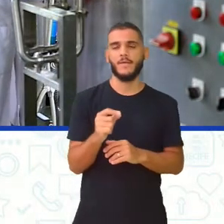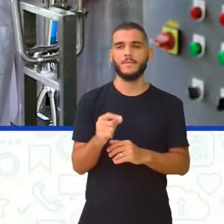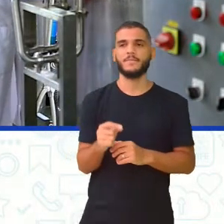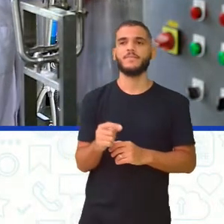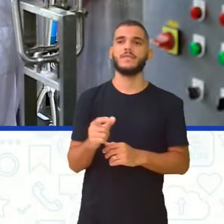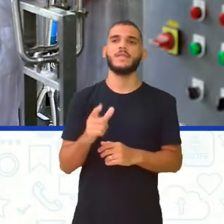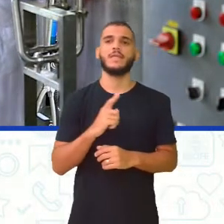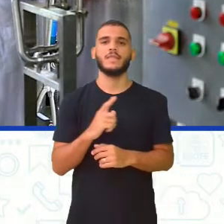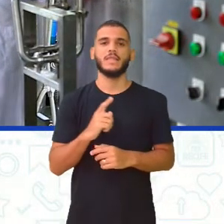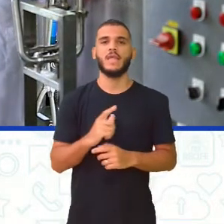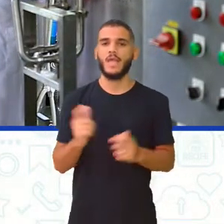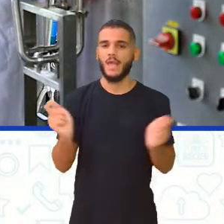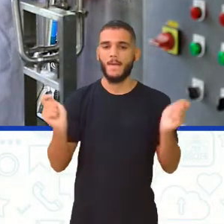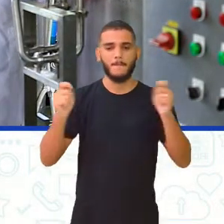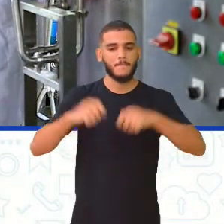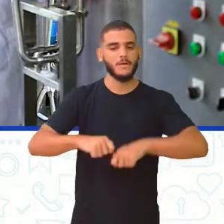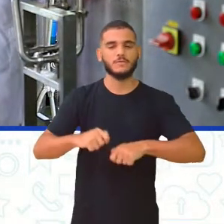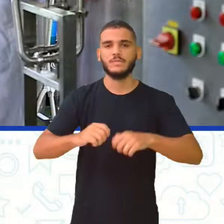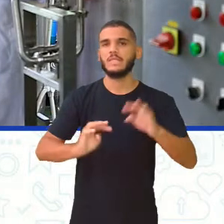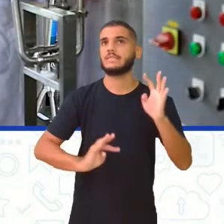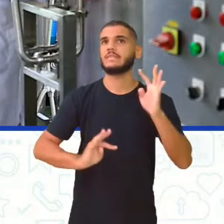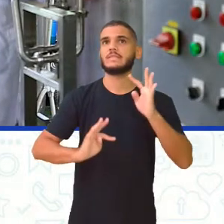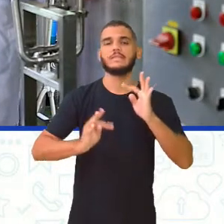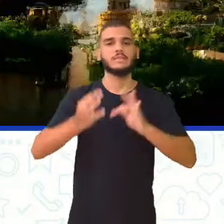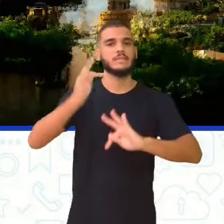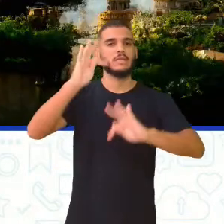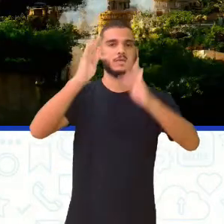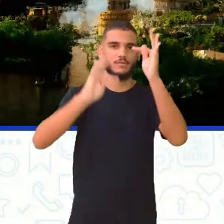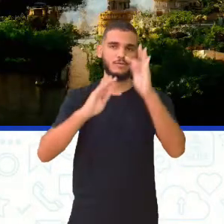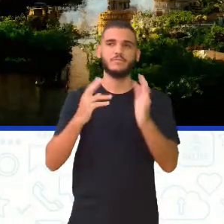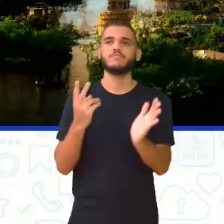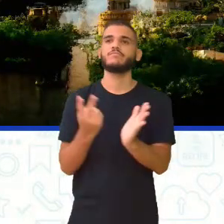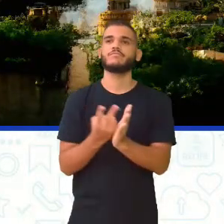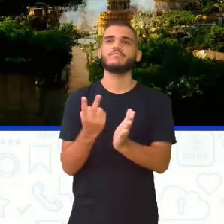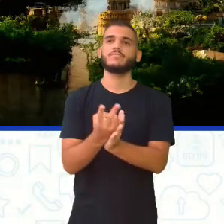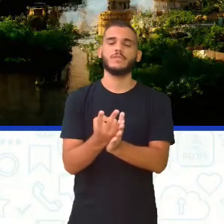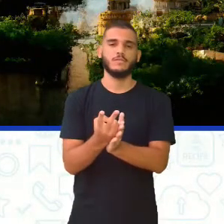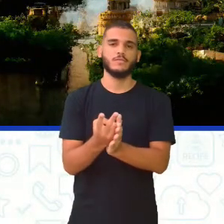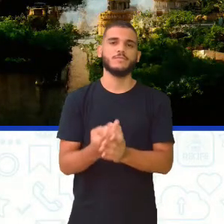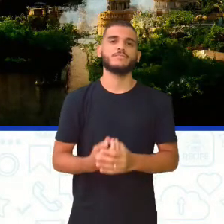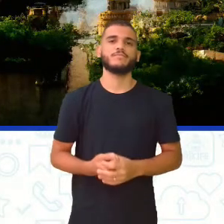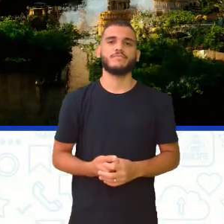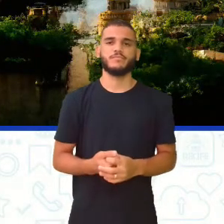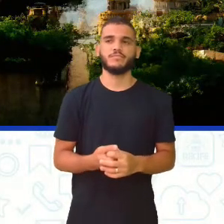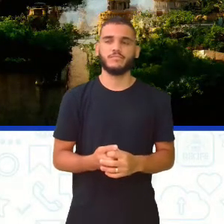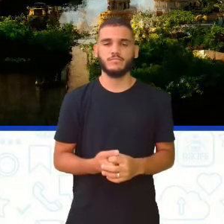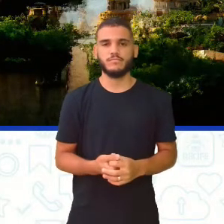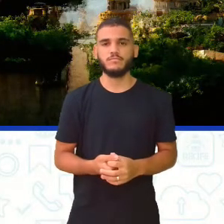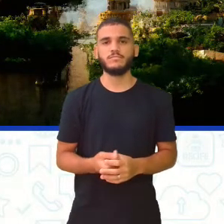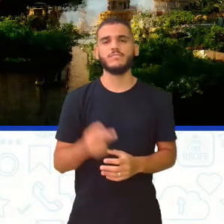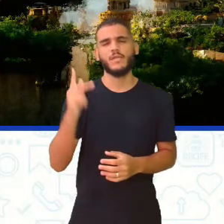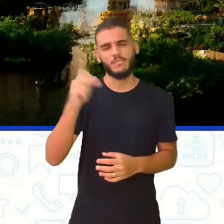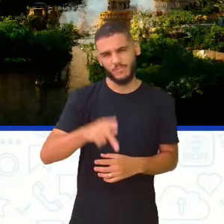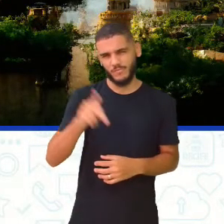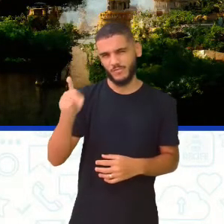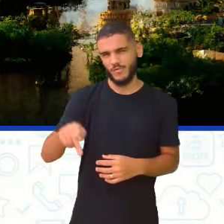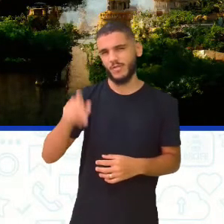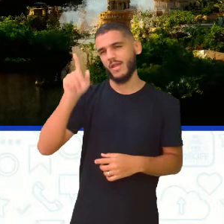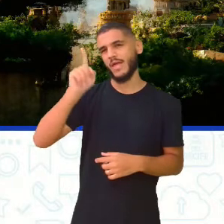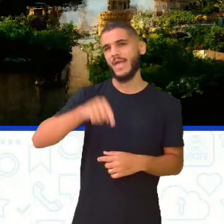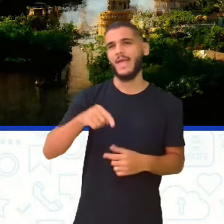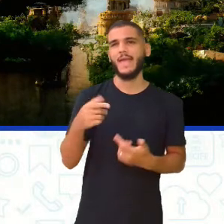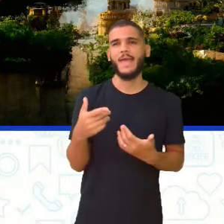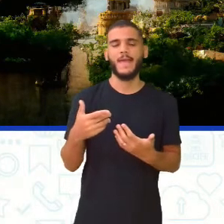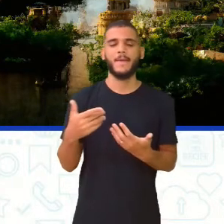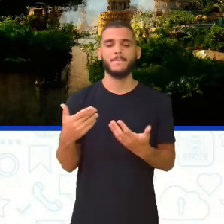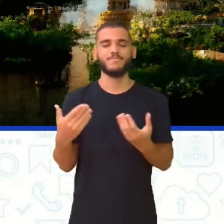potencial dessa alta tecnologia. Continuando. Mas, professora, isso é muito recente, né?